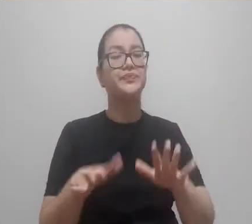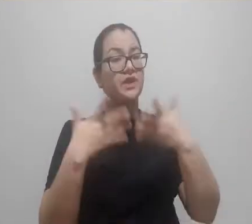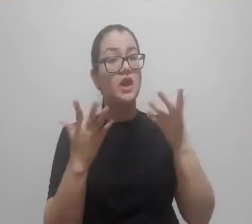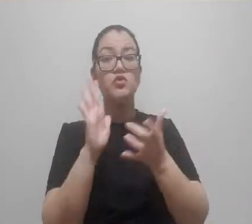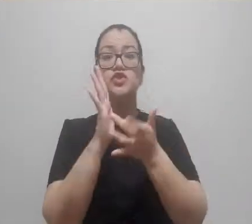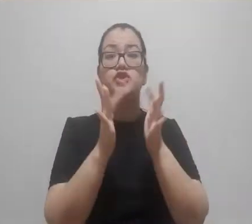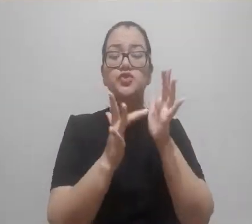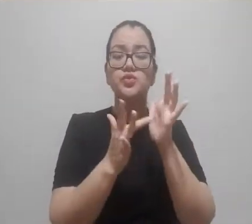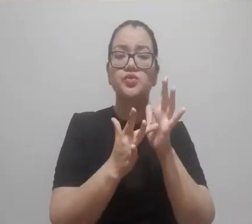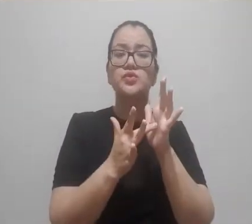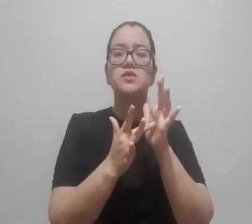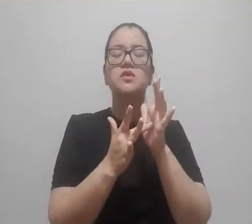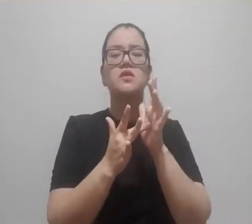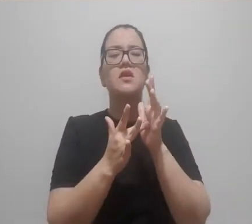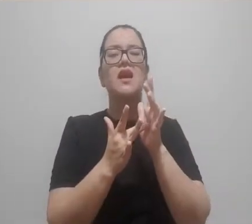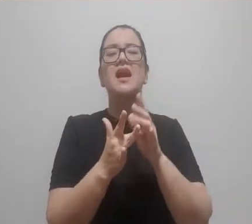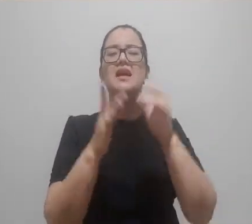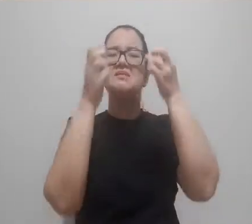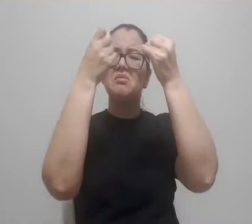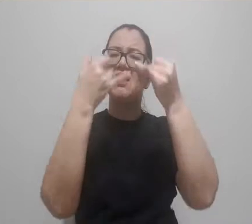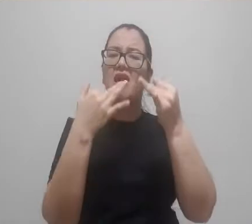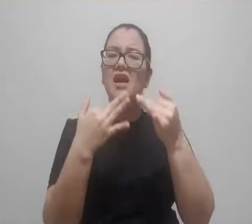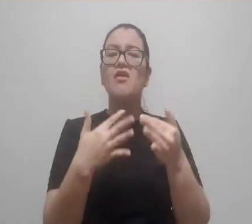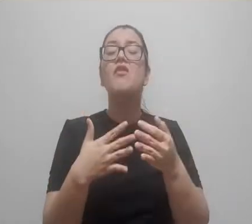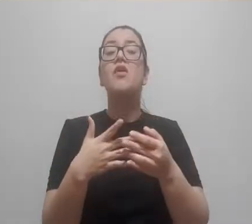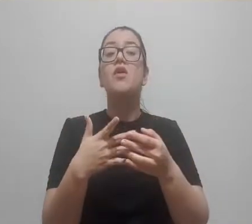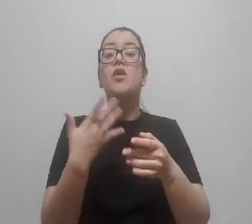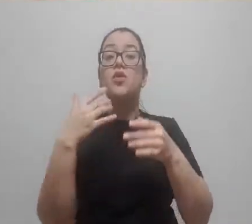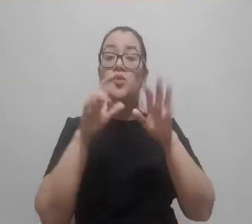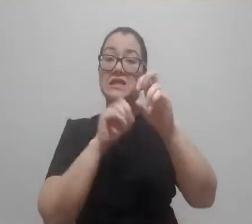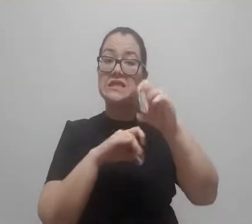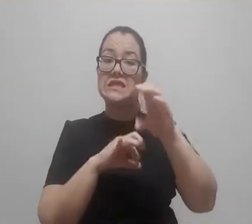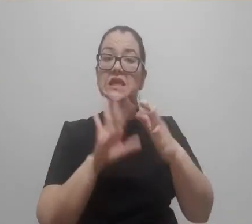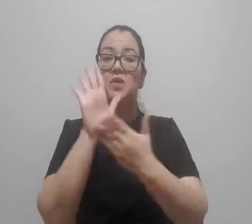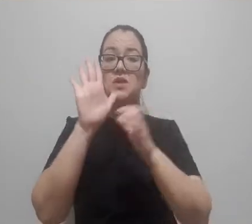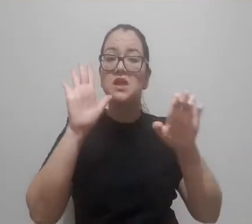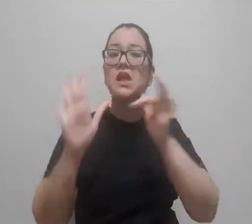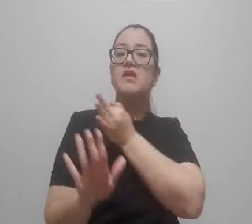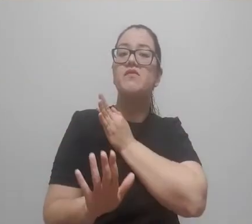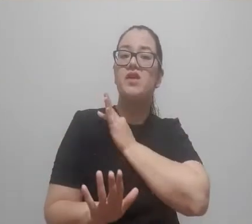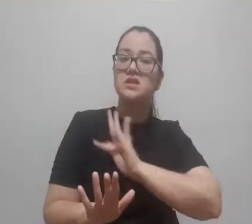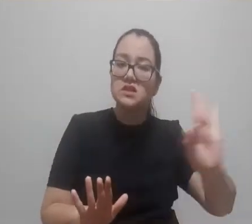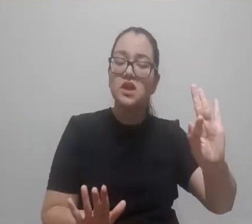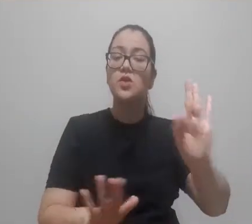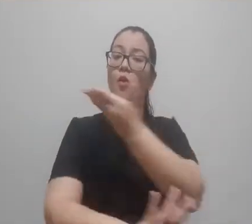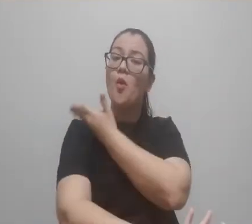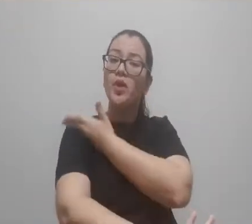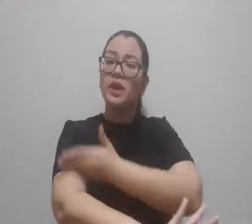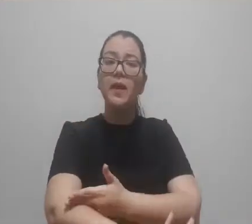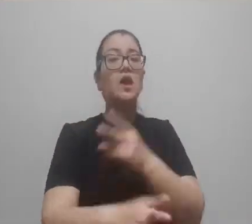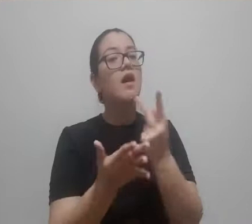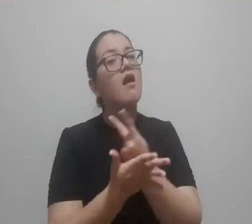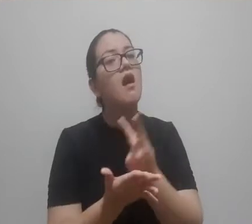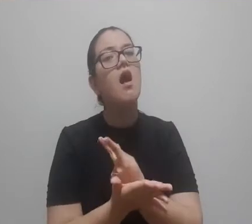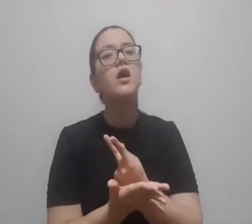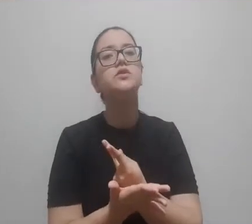ensinos, né? E a maneira como eles também viviam. Então, desse modo, poderiam surgir dúvidas. Vem cá. Que tipo de